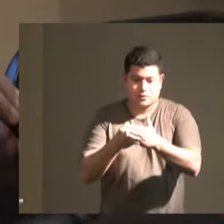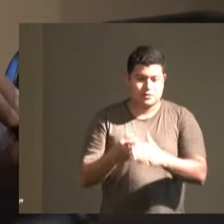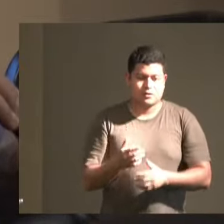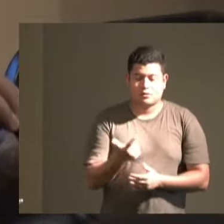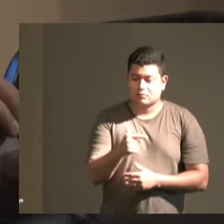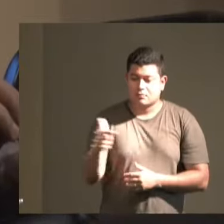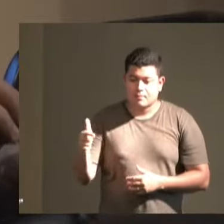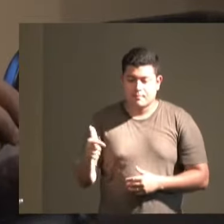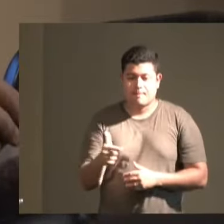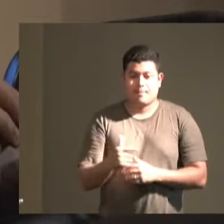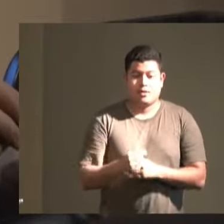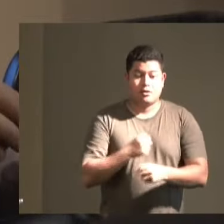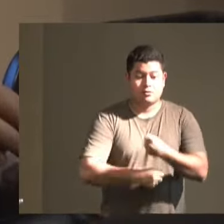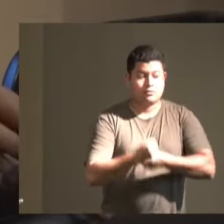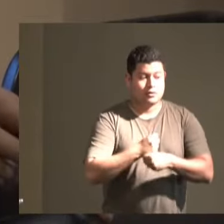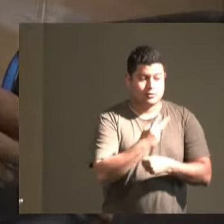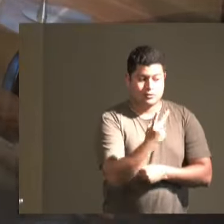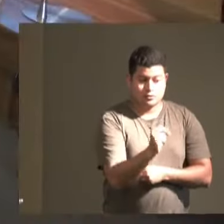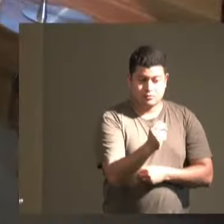Professor Ederson.